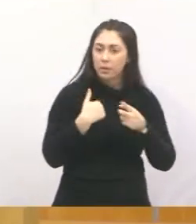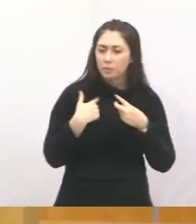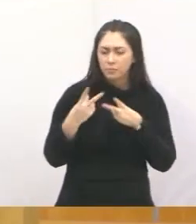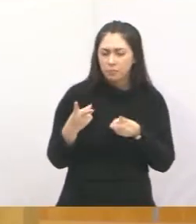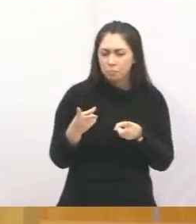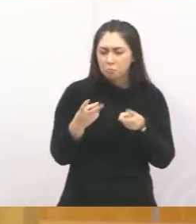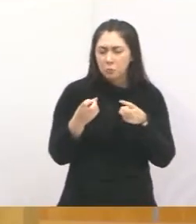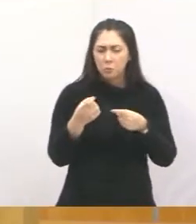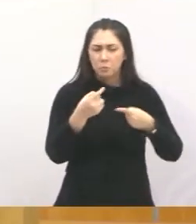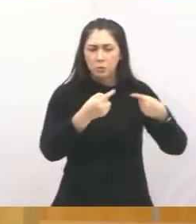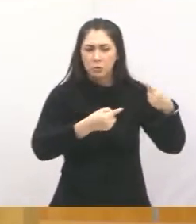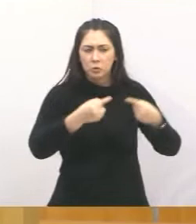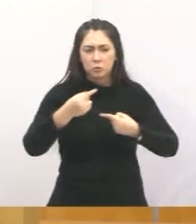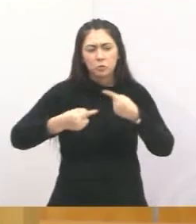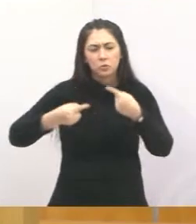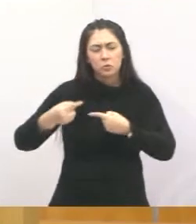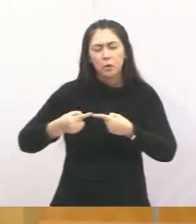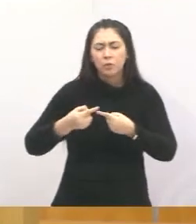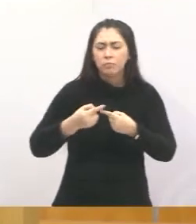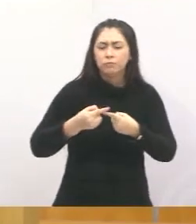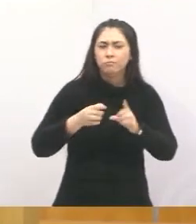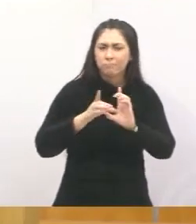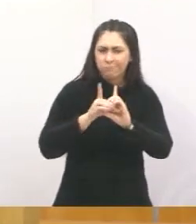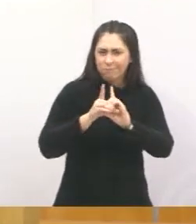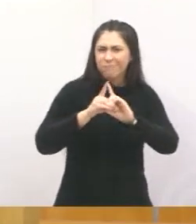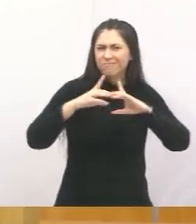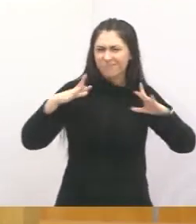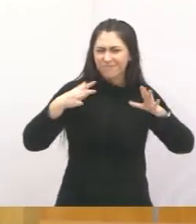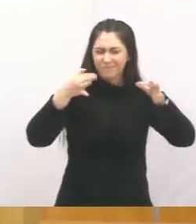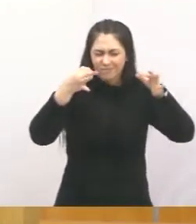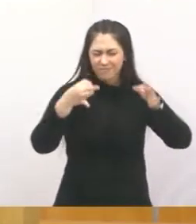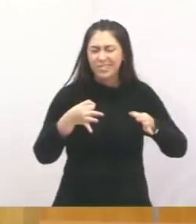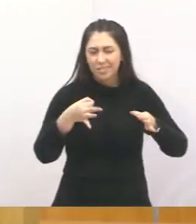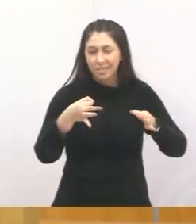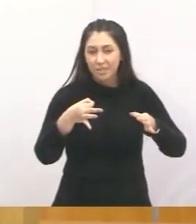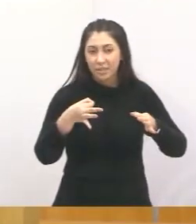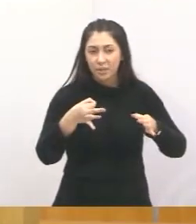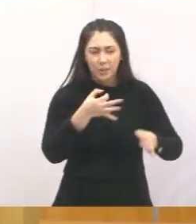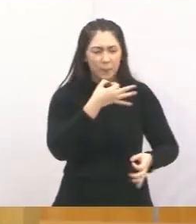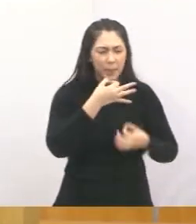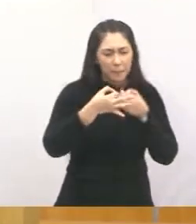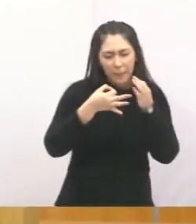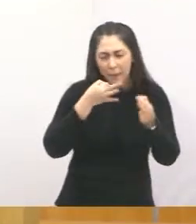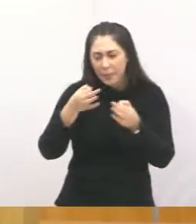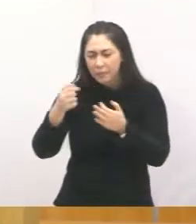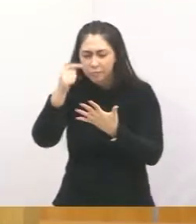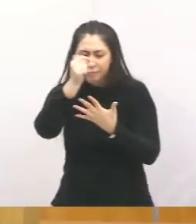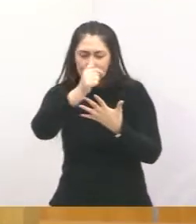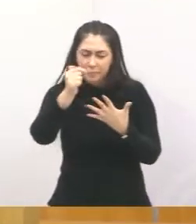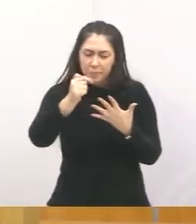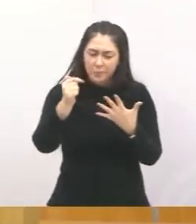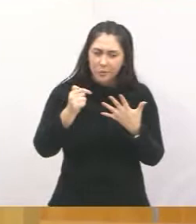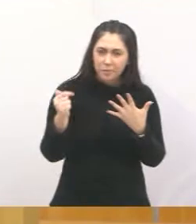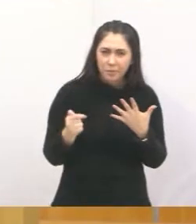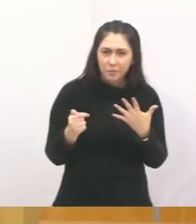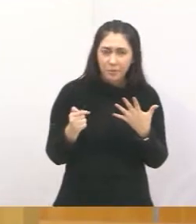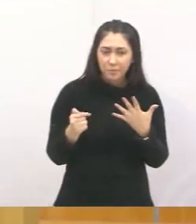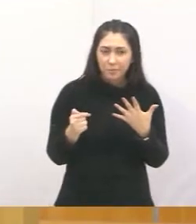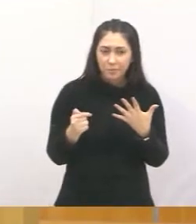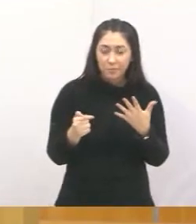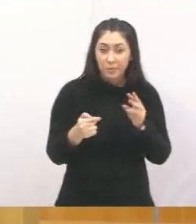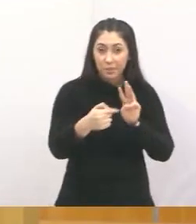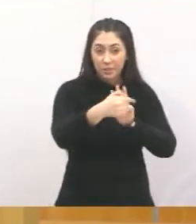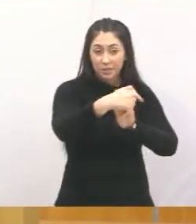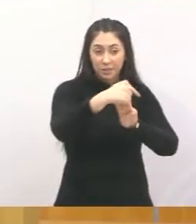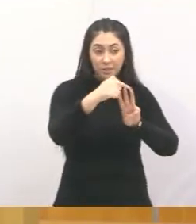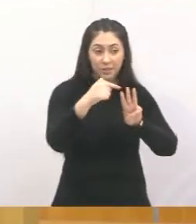uma discussão ampla, democrática, colocando todos os itens das